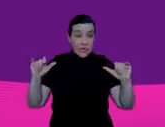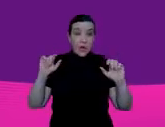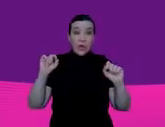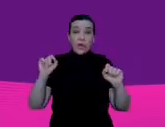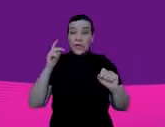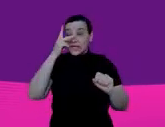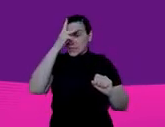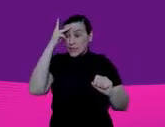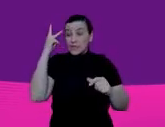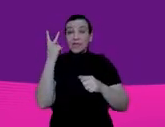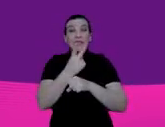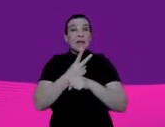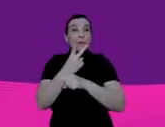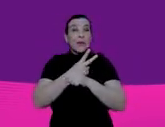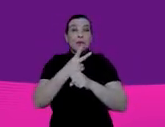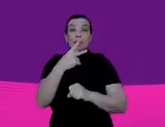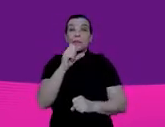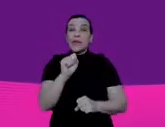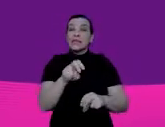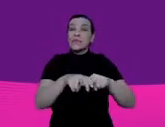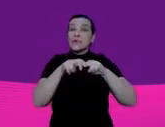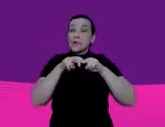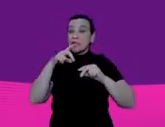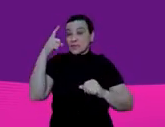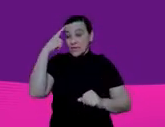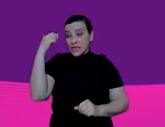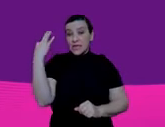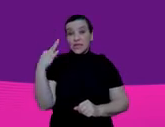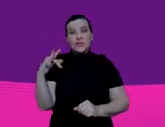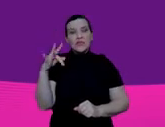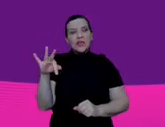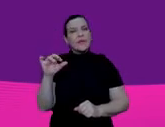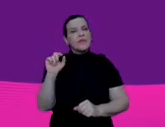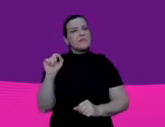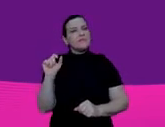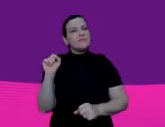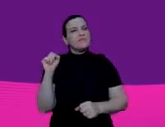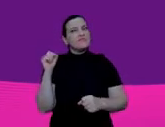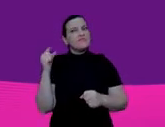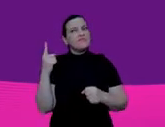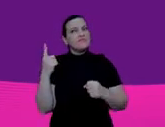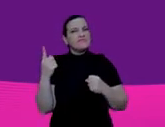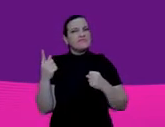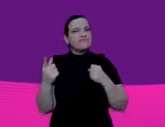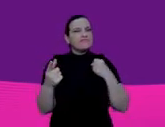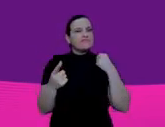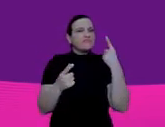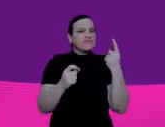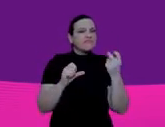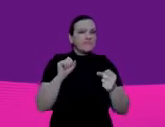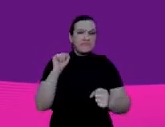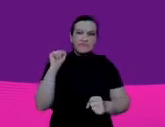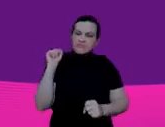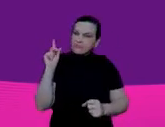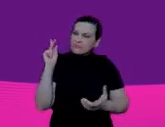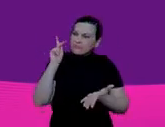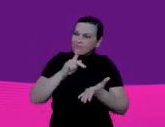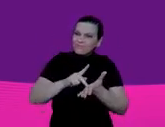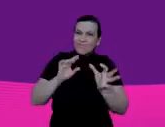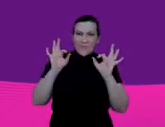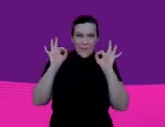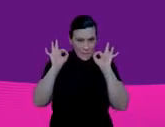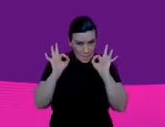por cefaleia, mas é muito raro que esse paciente apresente uma condição que se caracterize realmente em uma